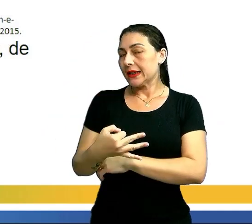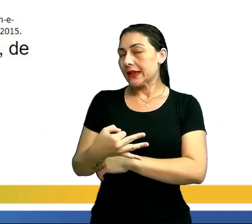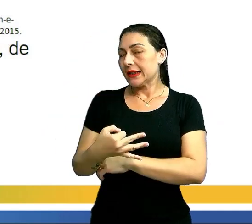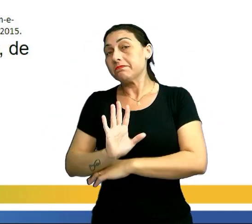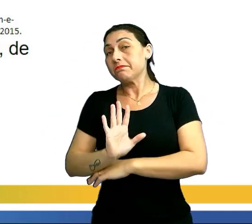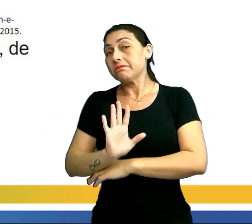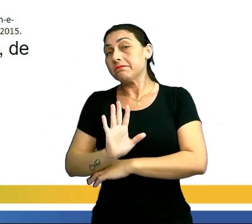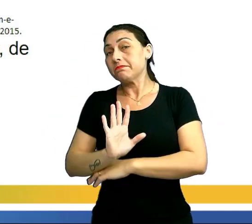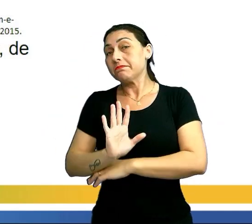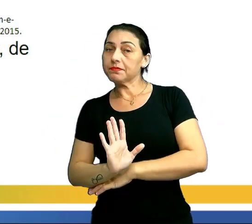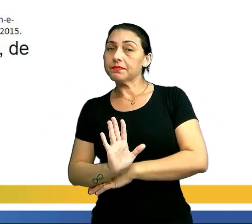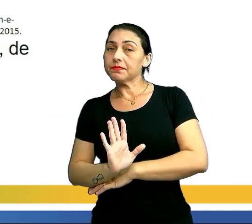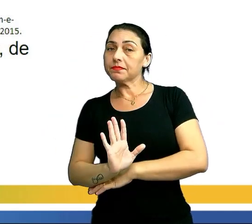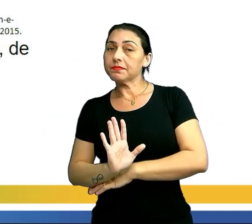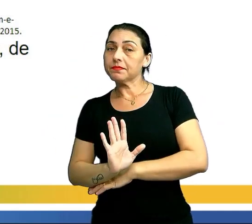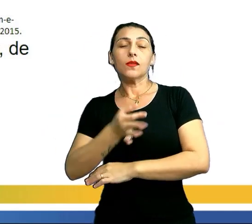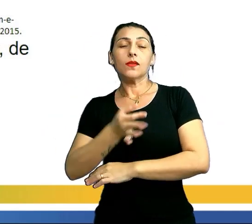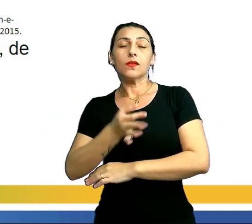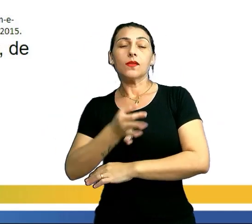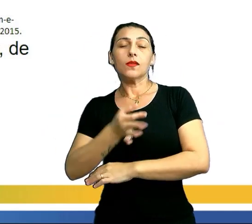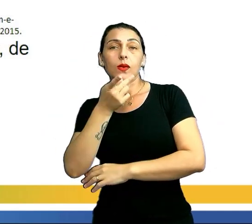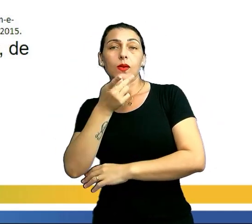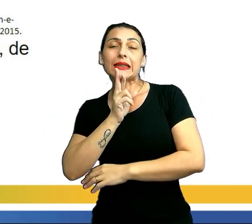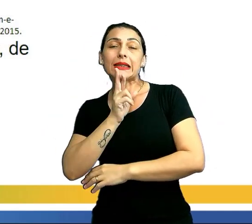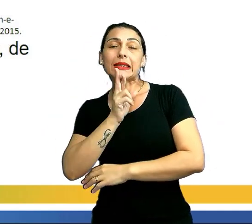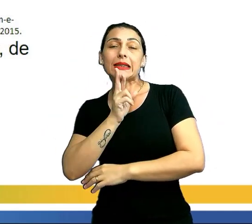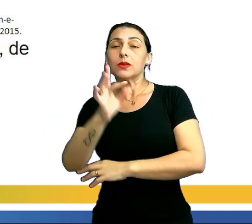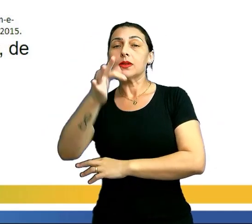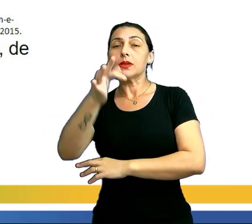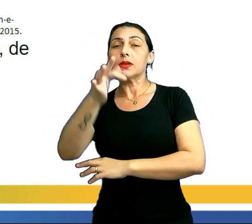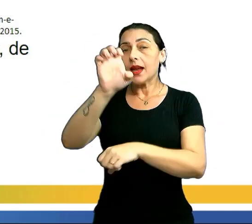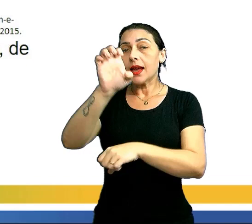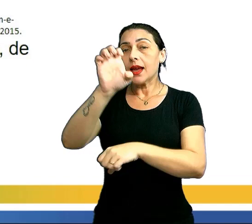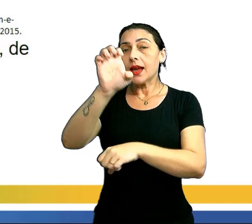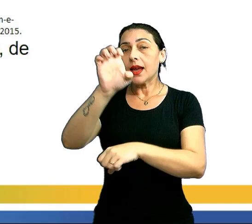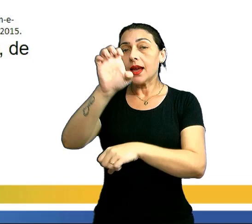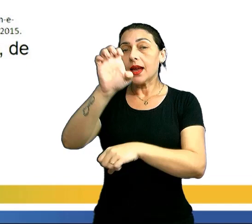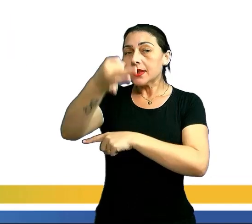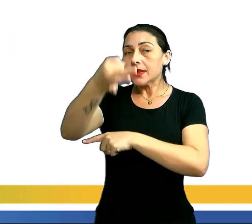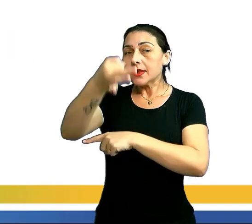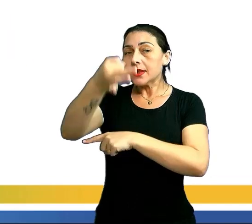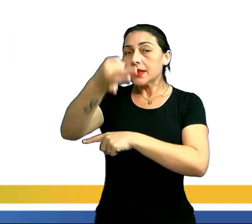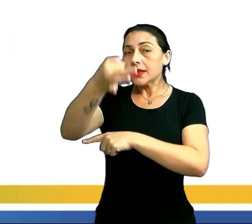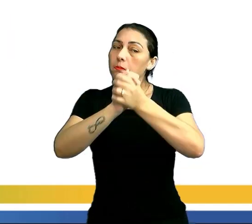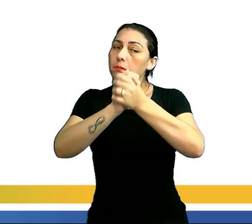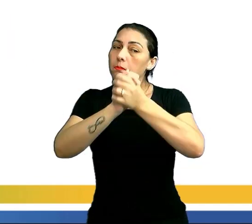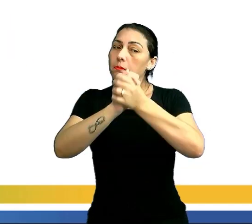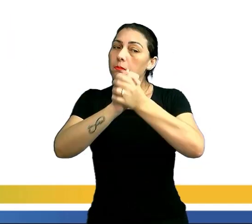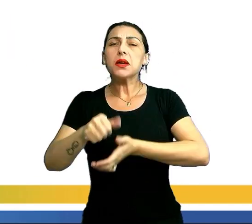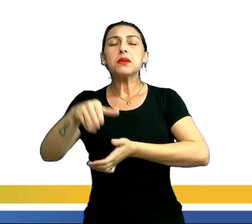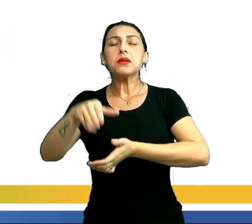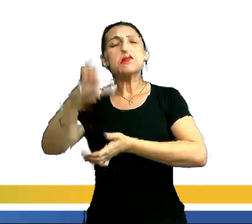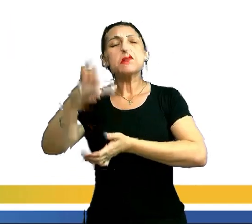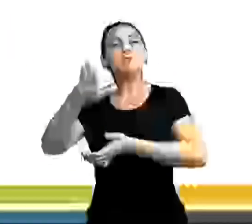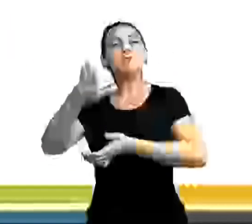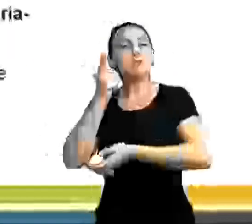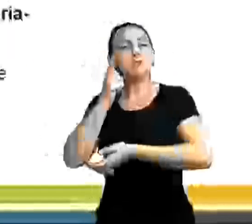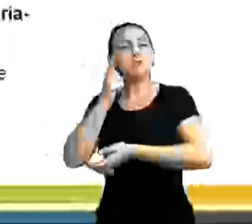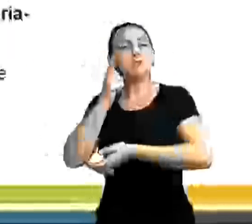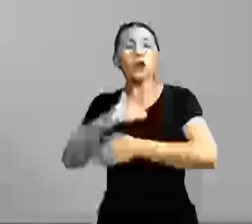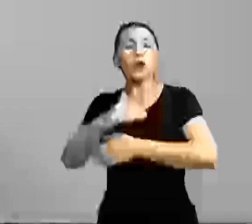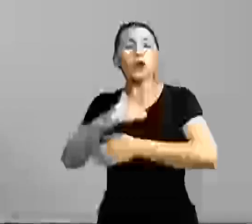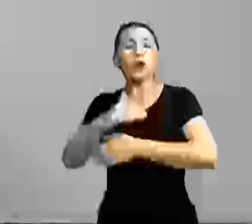mais correto. Acertou, então, quem anotou a letra E. Ok? Parabéns para quem acertou todas.